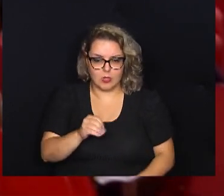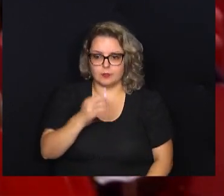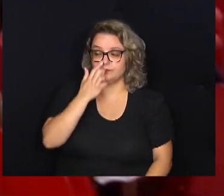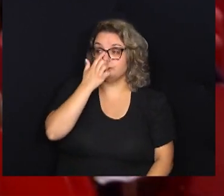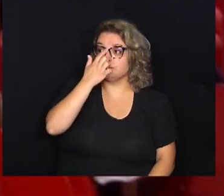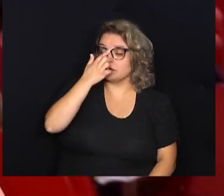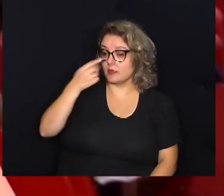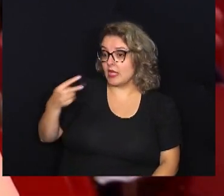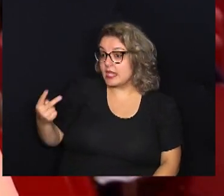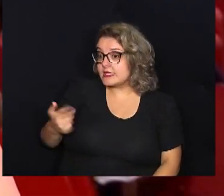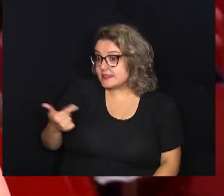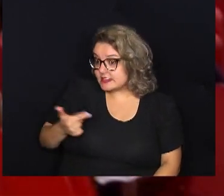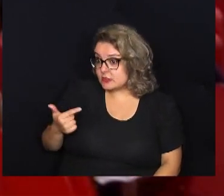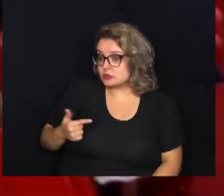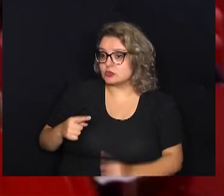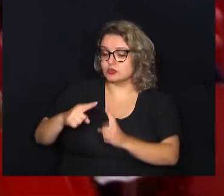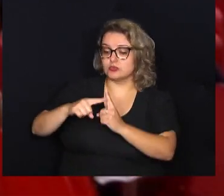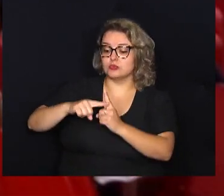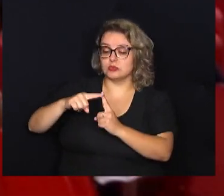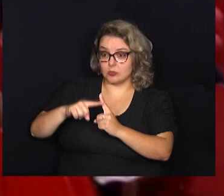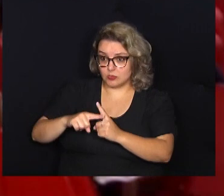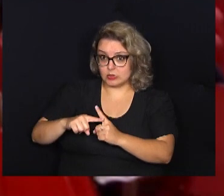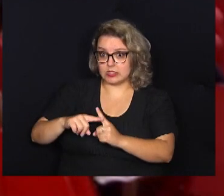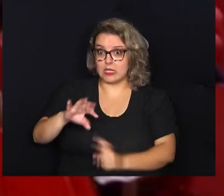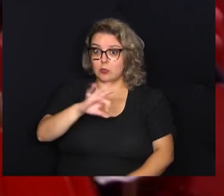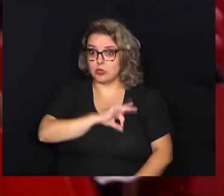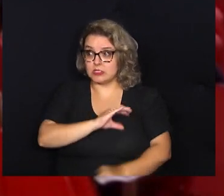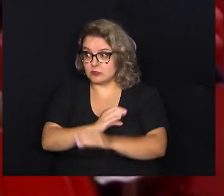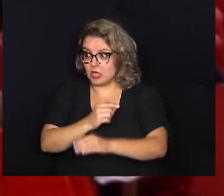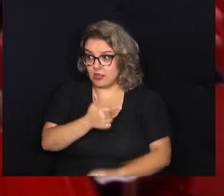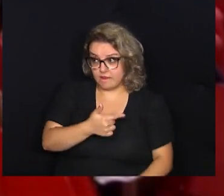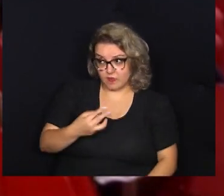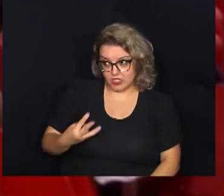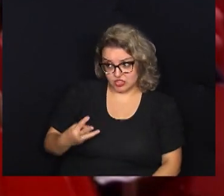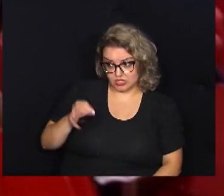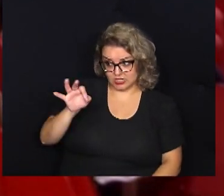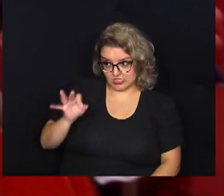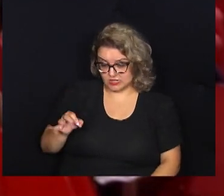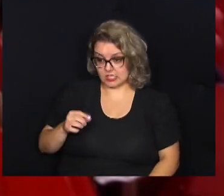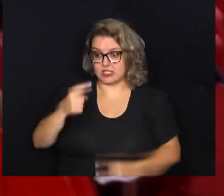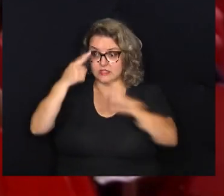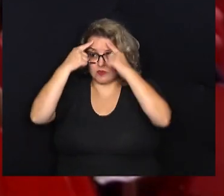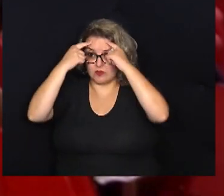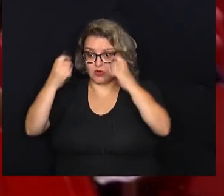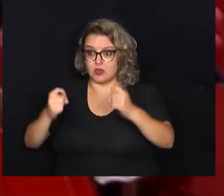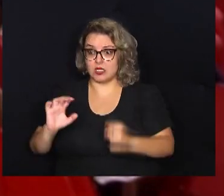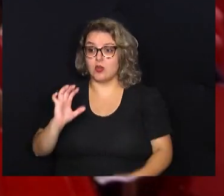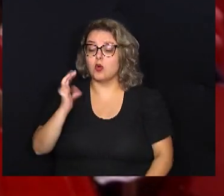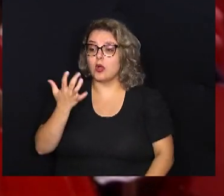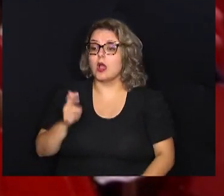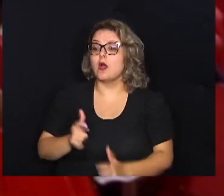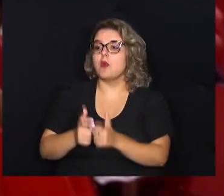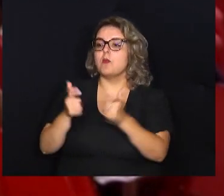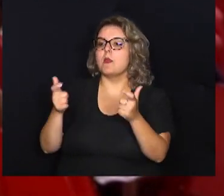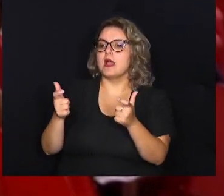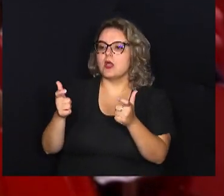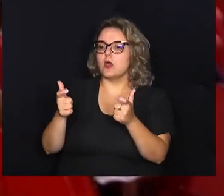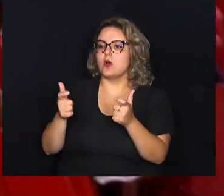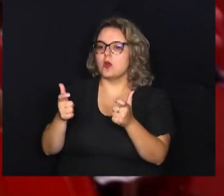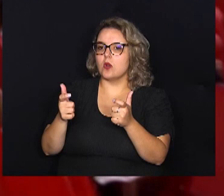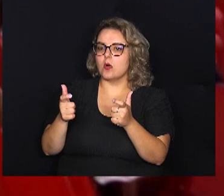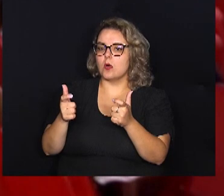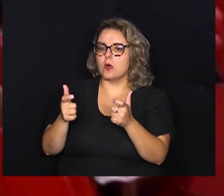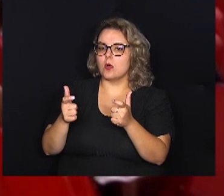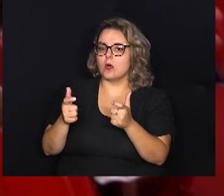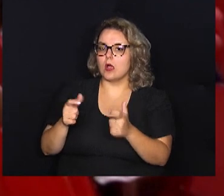termômetro da violência da Polícia Civil, 23% das violências cometidas, a maior dela é as